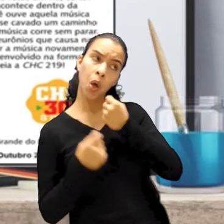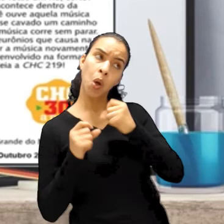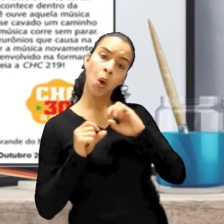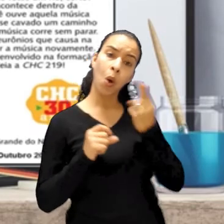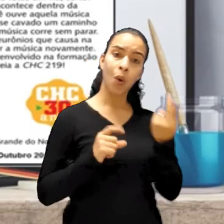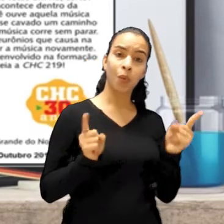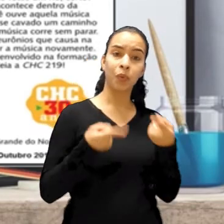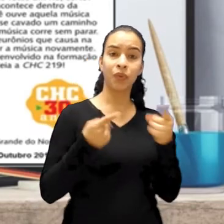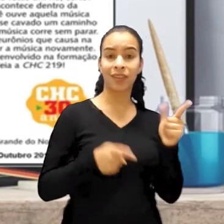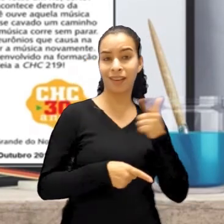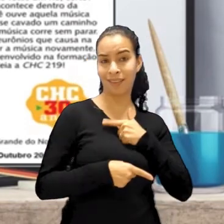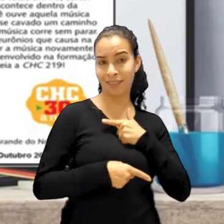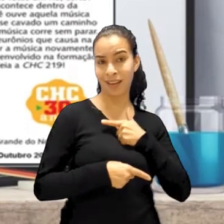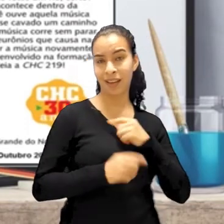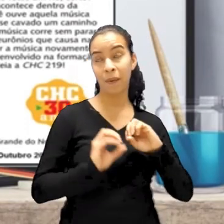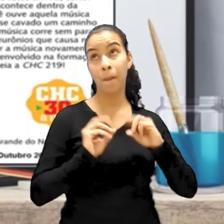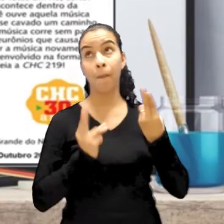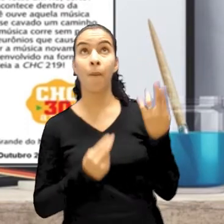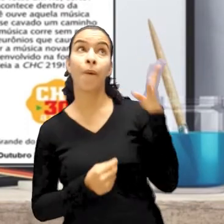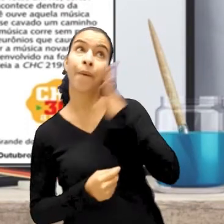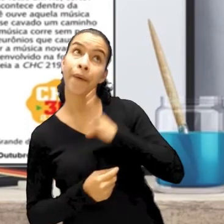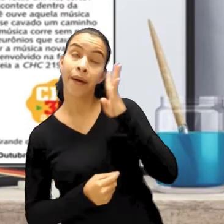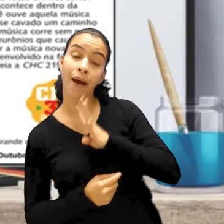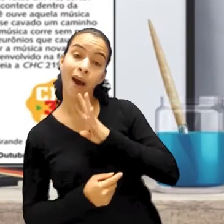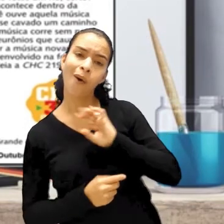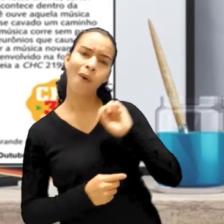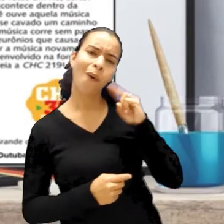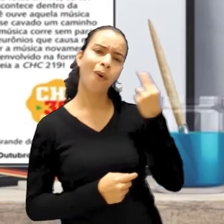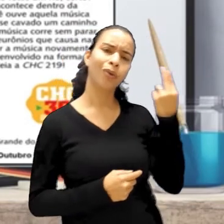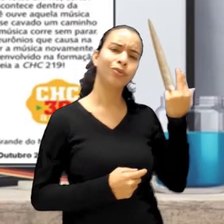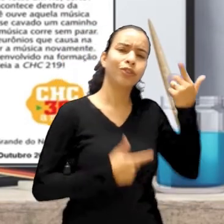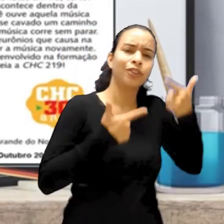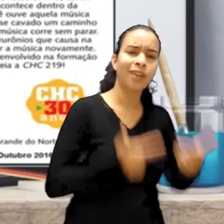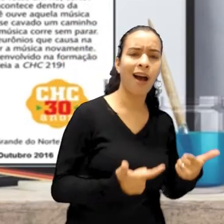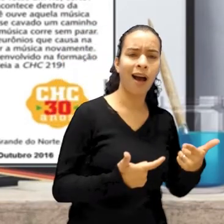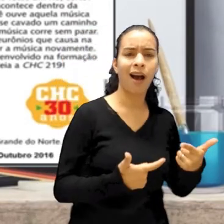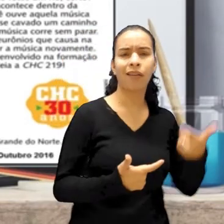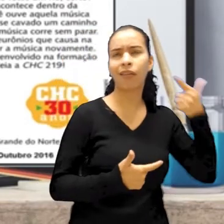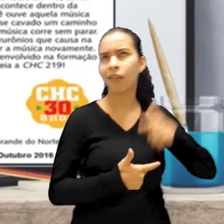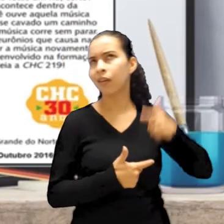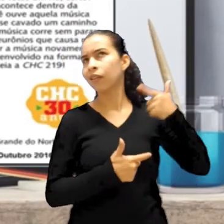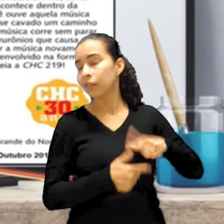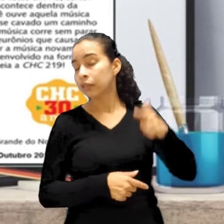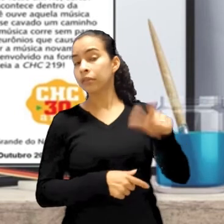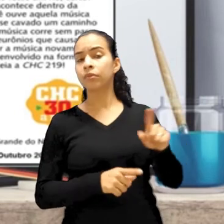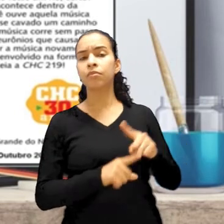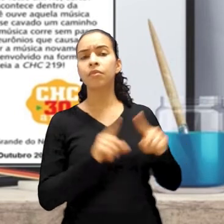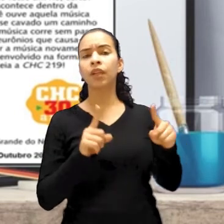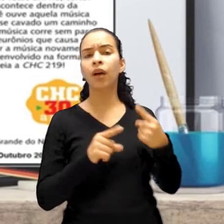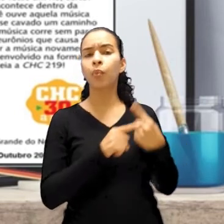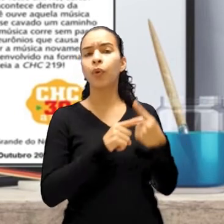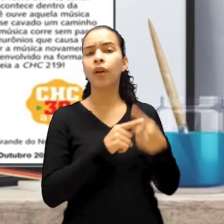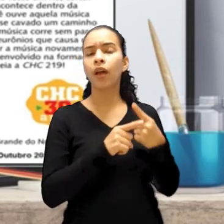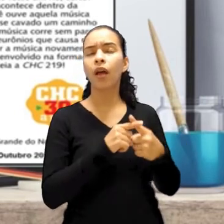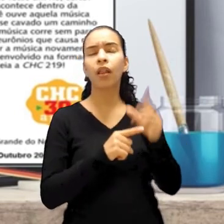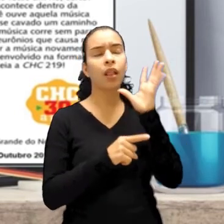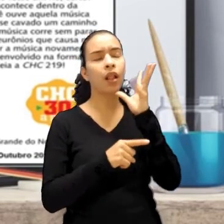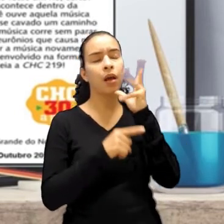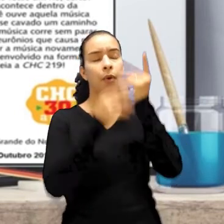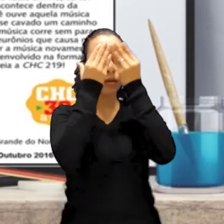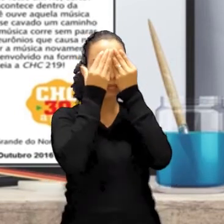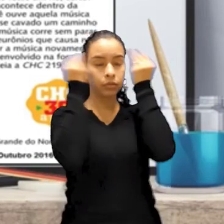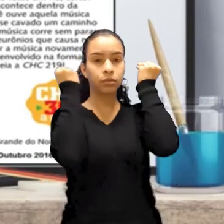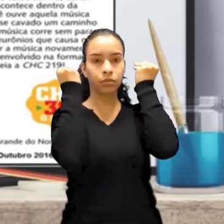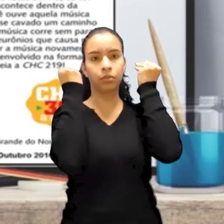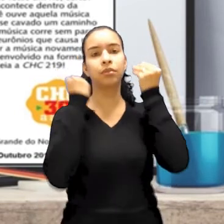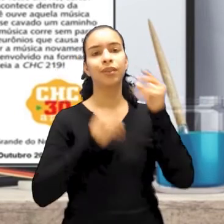muito feia, ou muito legal ou muito chata e repetitiva. Mas por que a gente demora tanto para se livrar